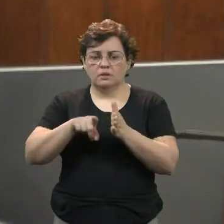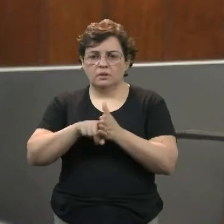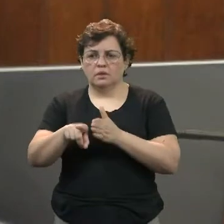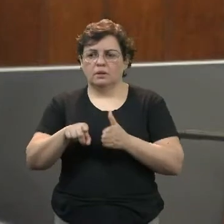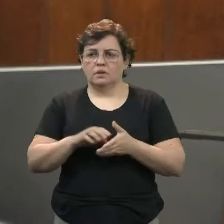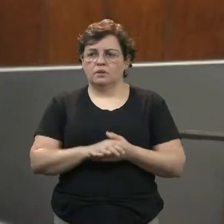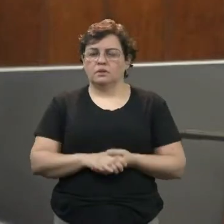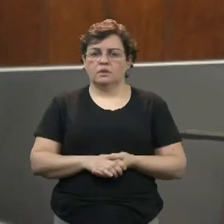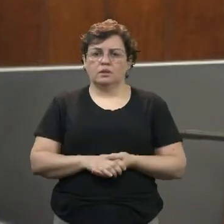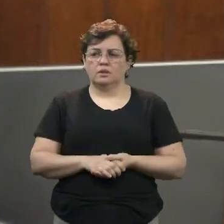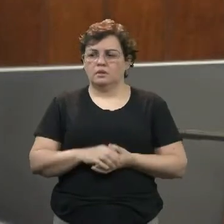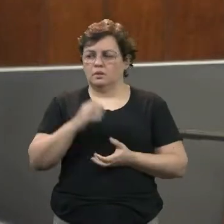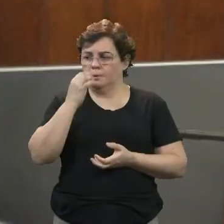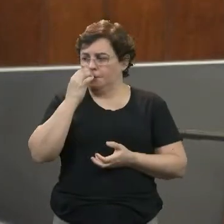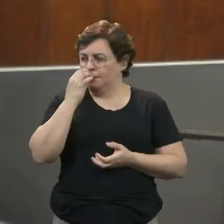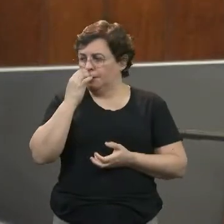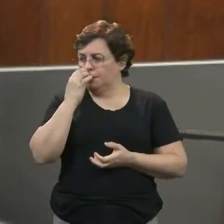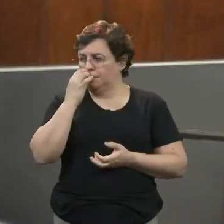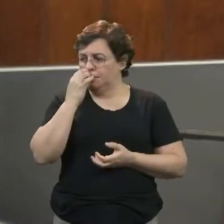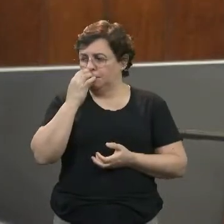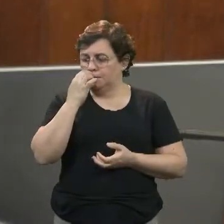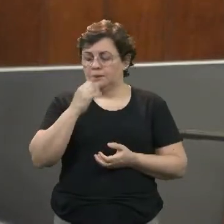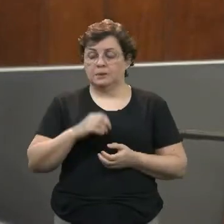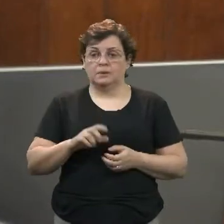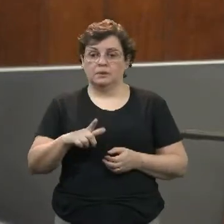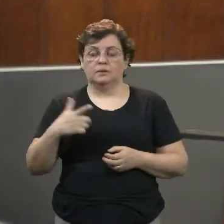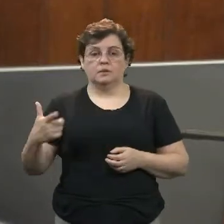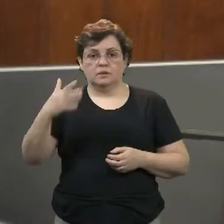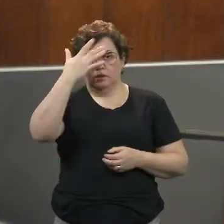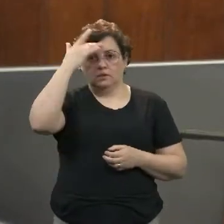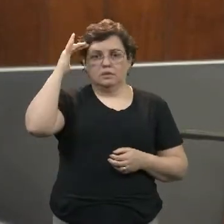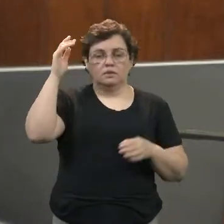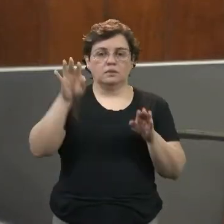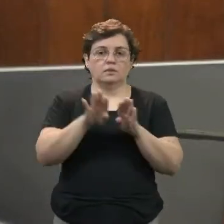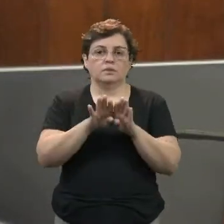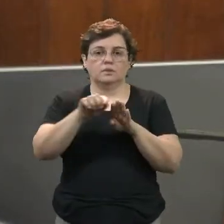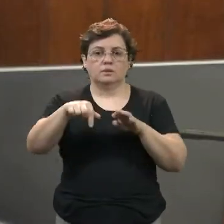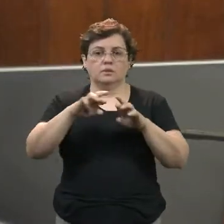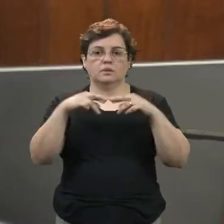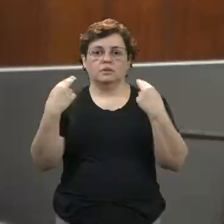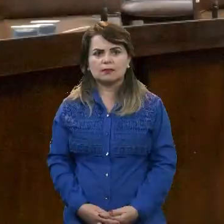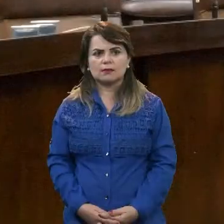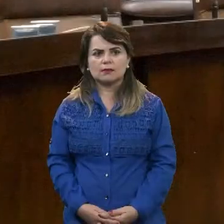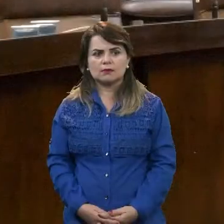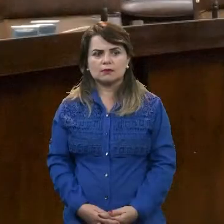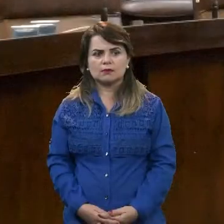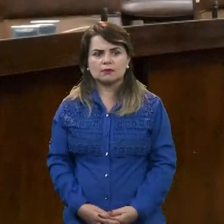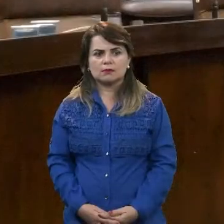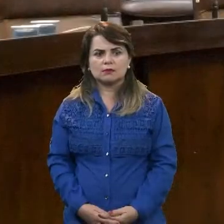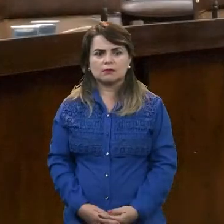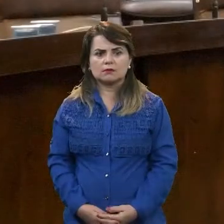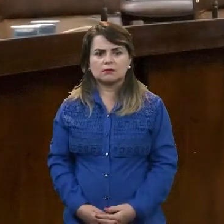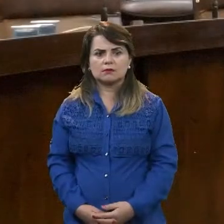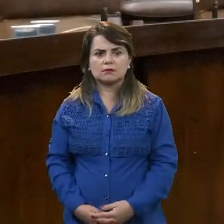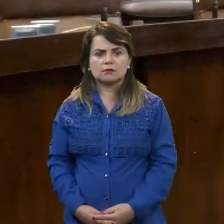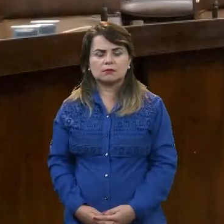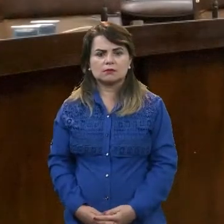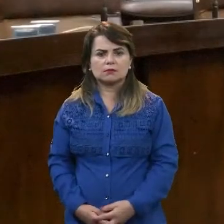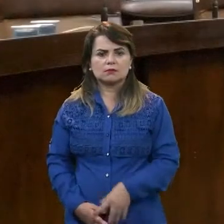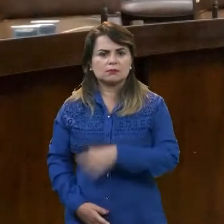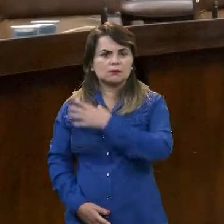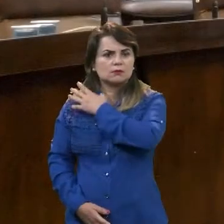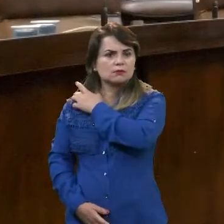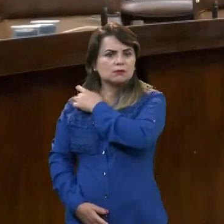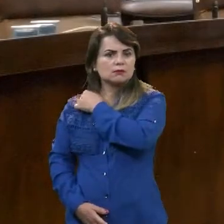em audiência pública sobre a suspensão da cobrança dos empréstimos consignados a servidores esclareceu dúvidas dos funcionários